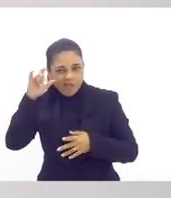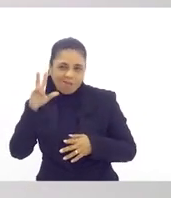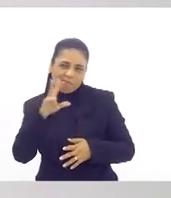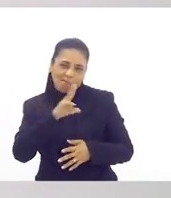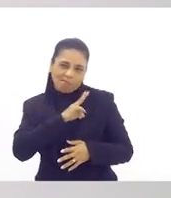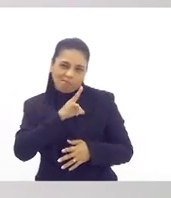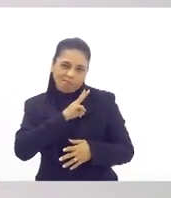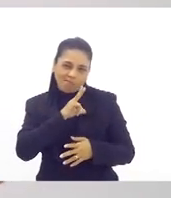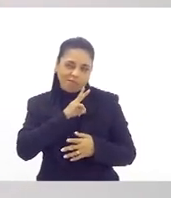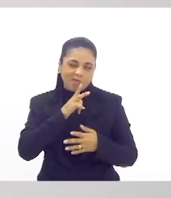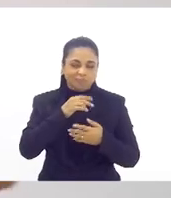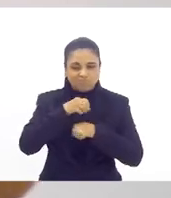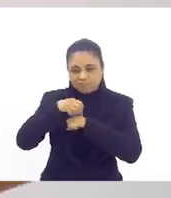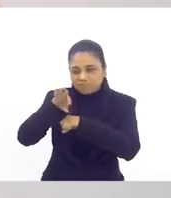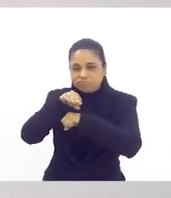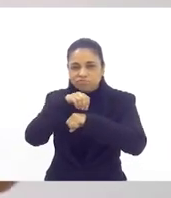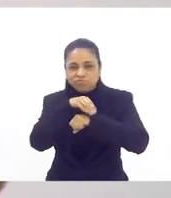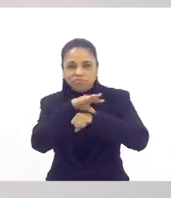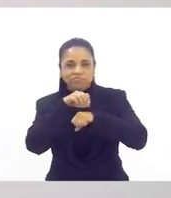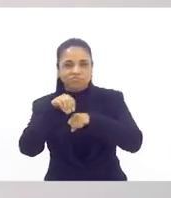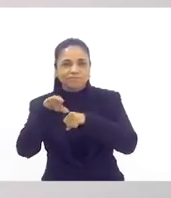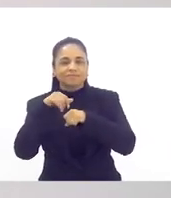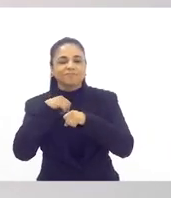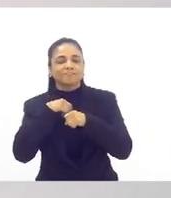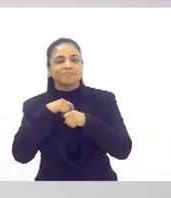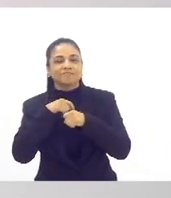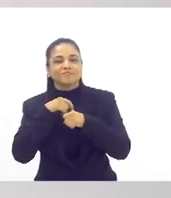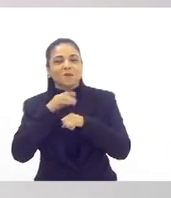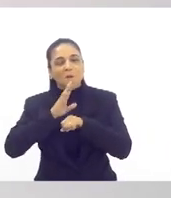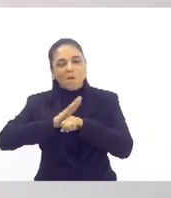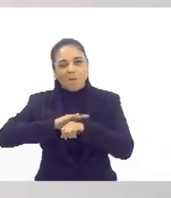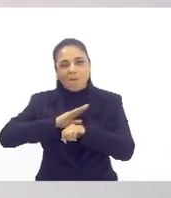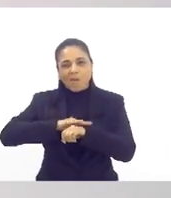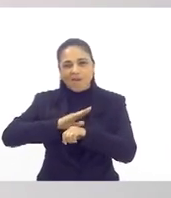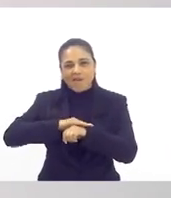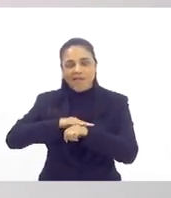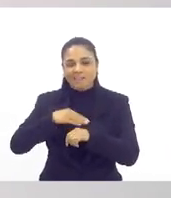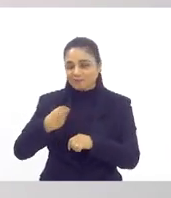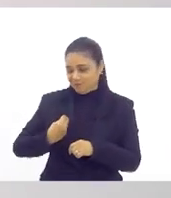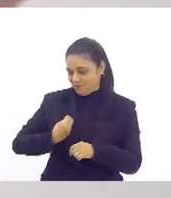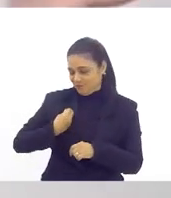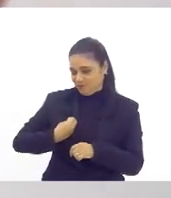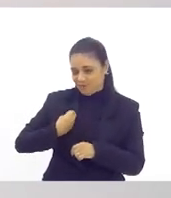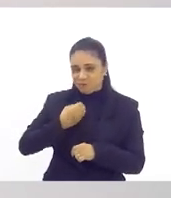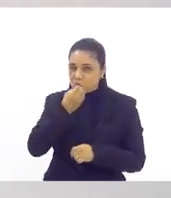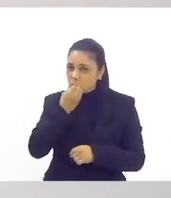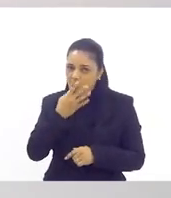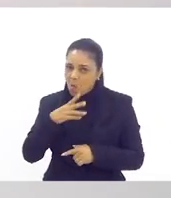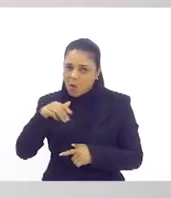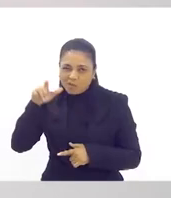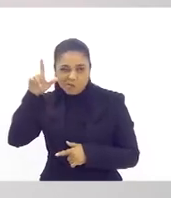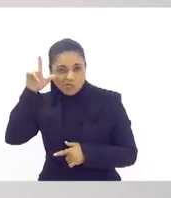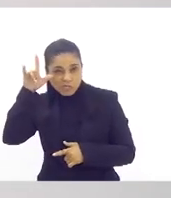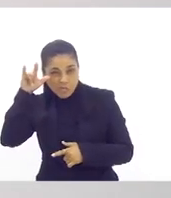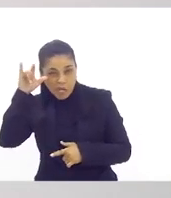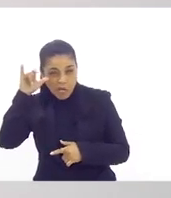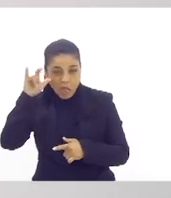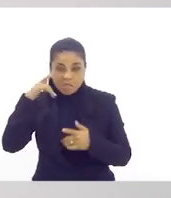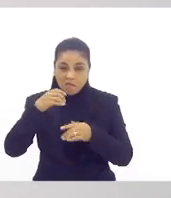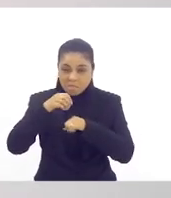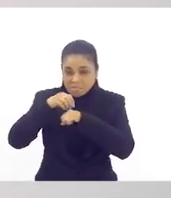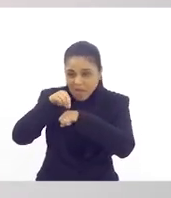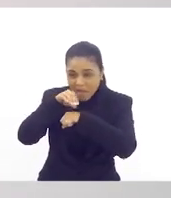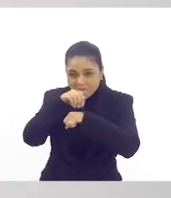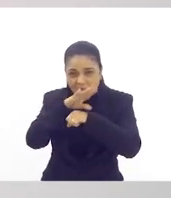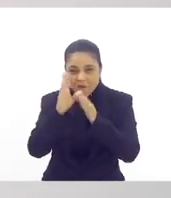dividir com as pessoas Aquele momento que a gente que a gente estava vivendo e não sou boa disso não mas fiquei lá meio perdida lá